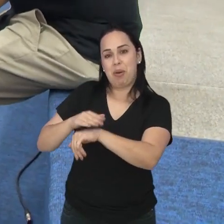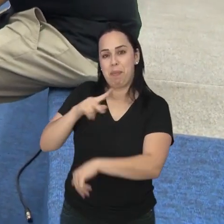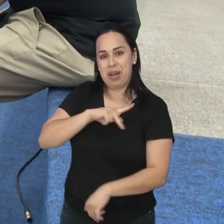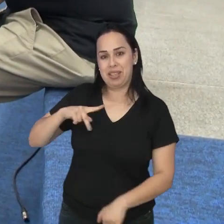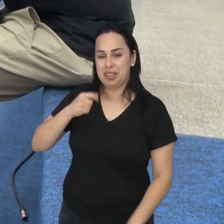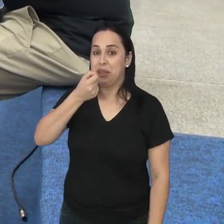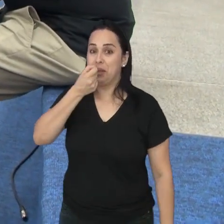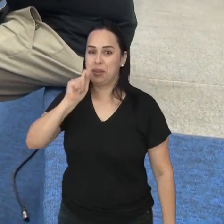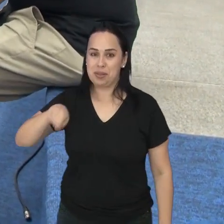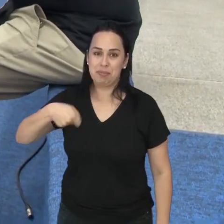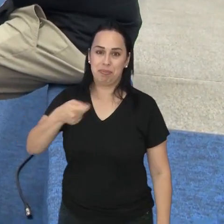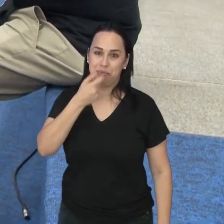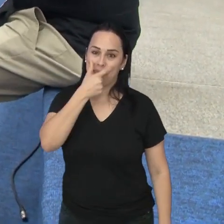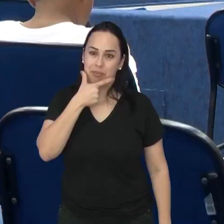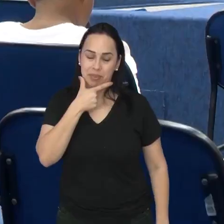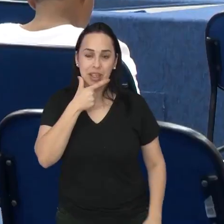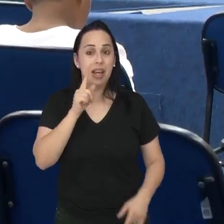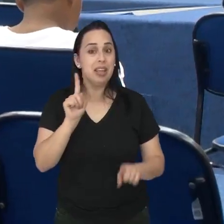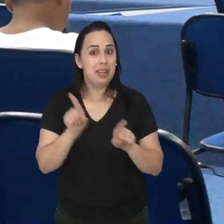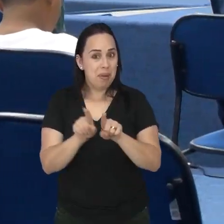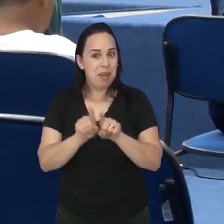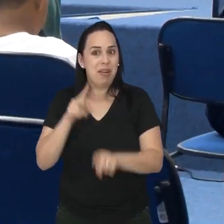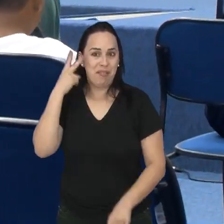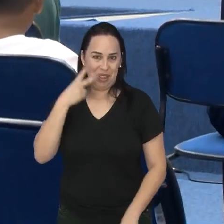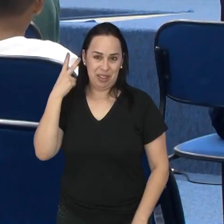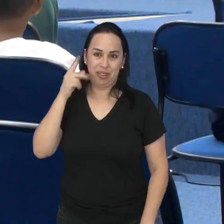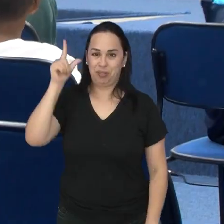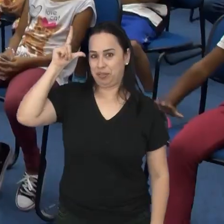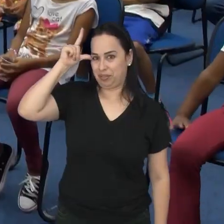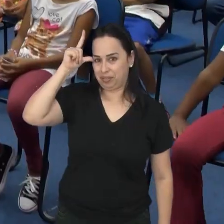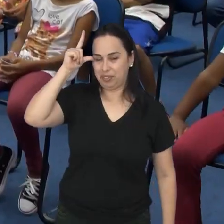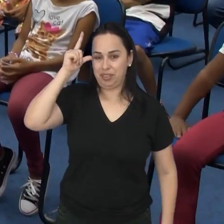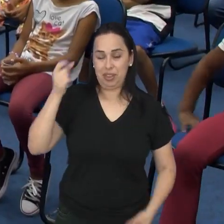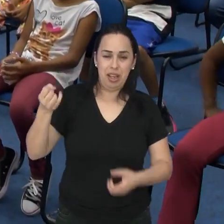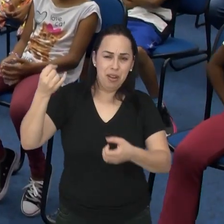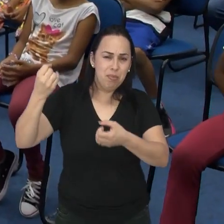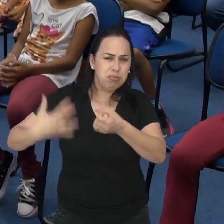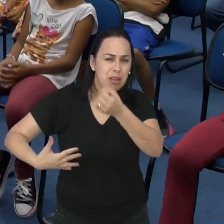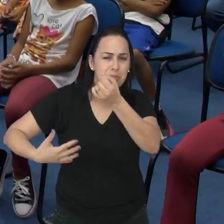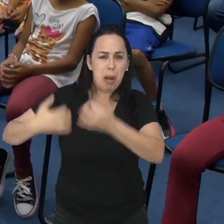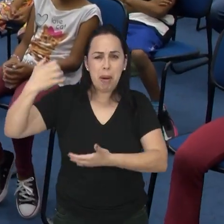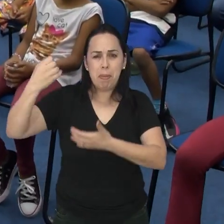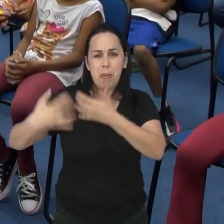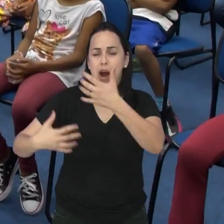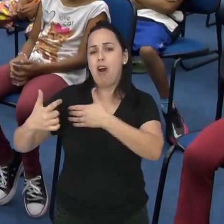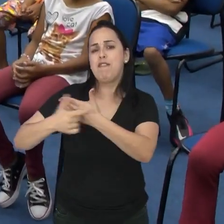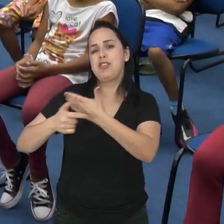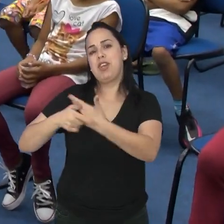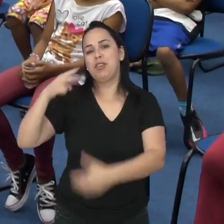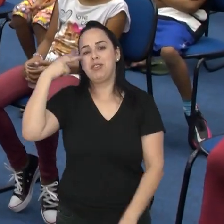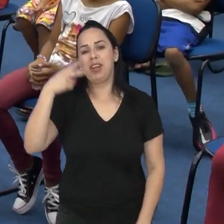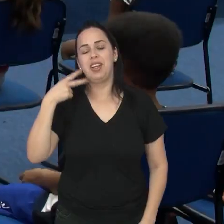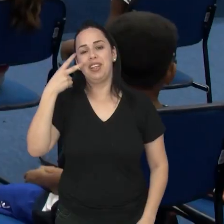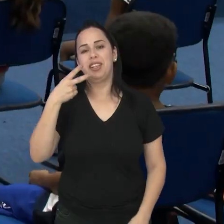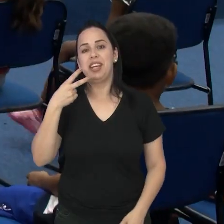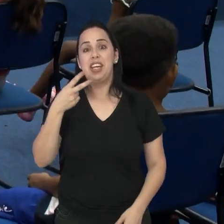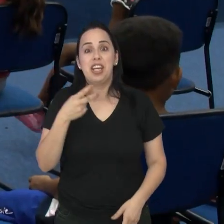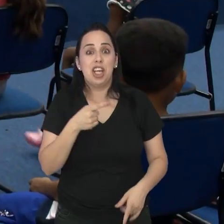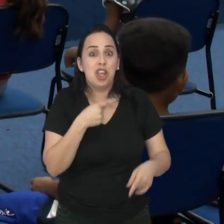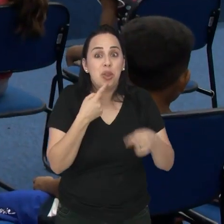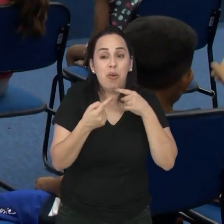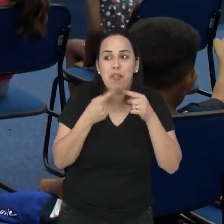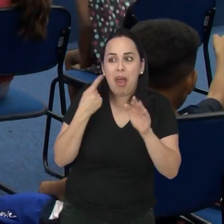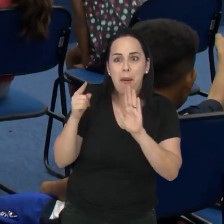da Câmara, Roberto do Eleven, e o vereador Lino Bispo. Eles explicaram qual é o trabalho dos vereadores e